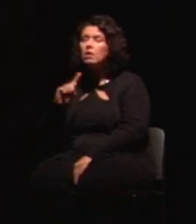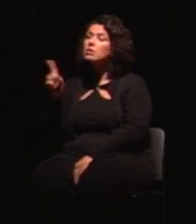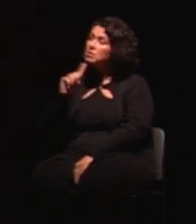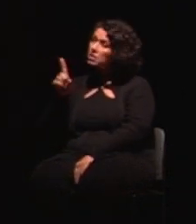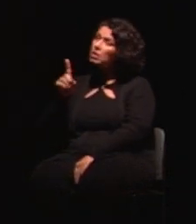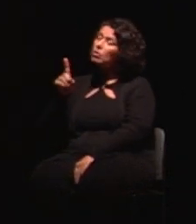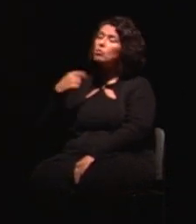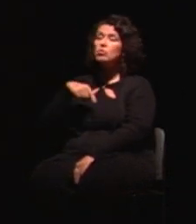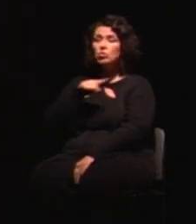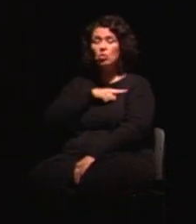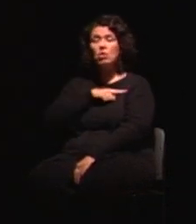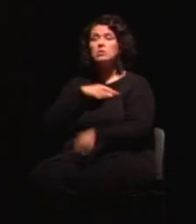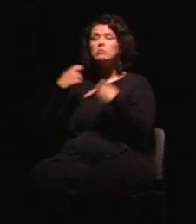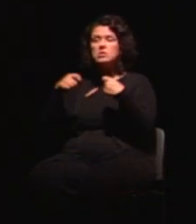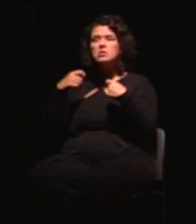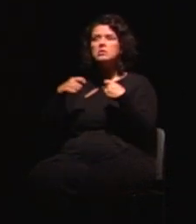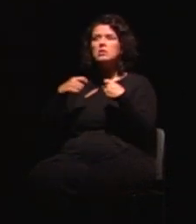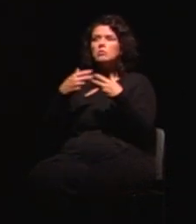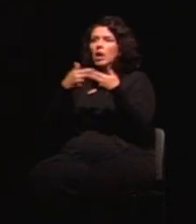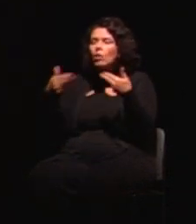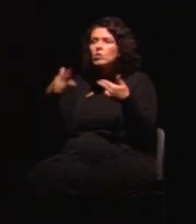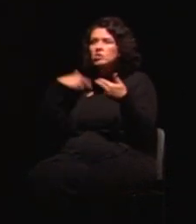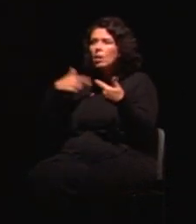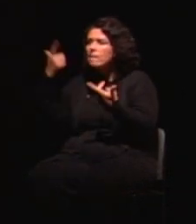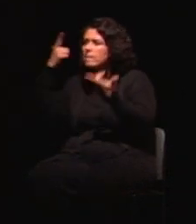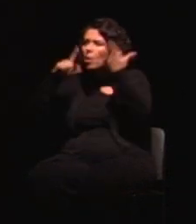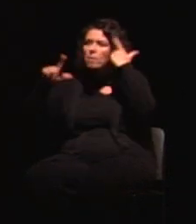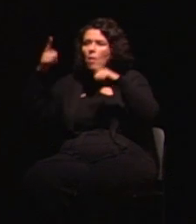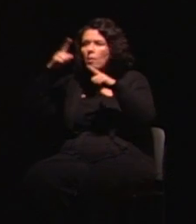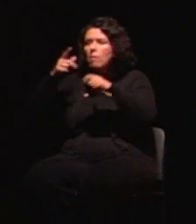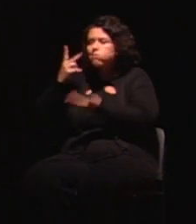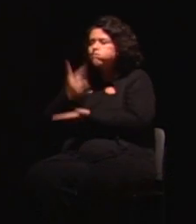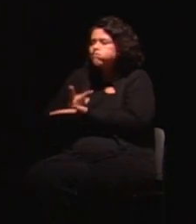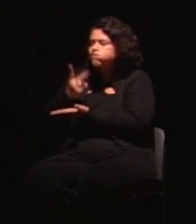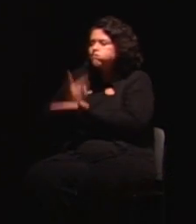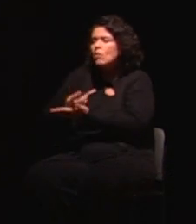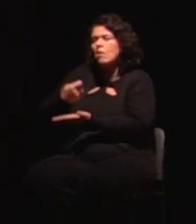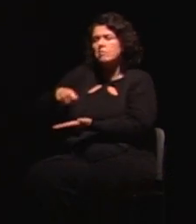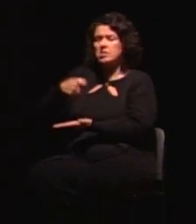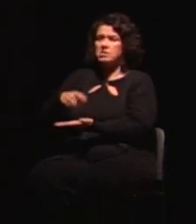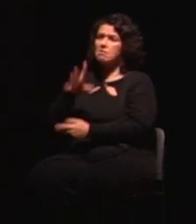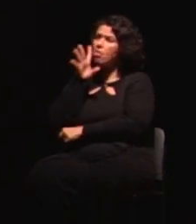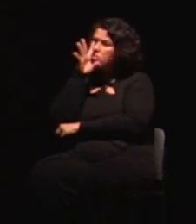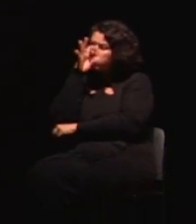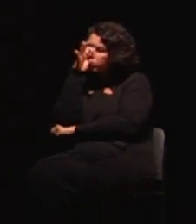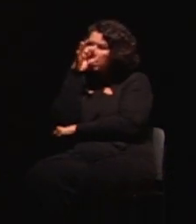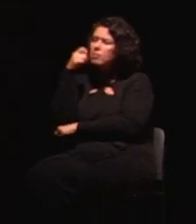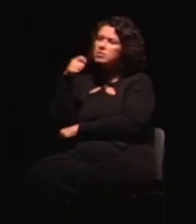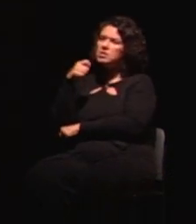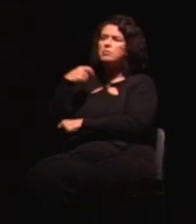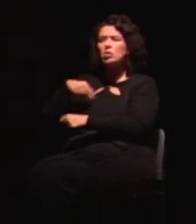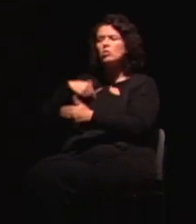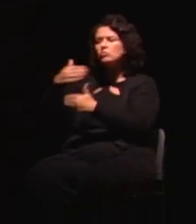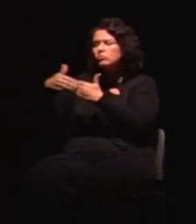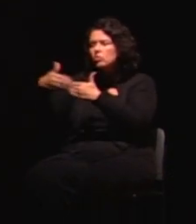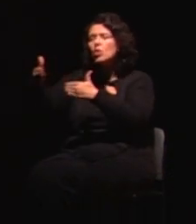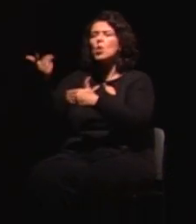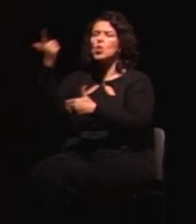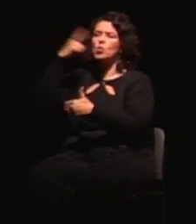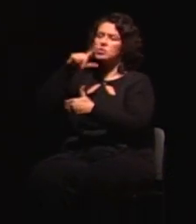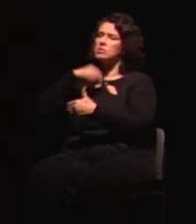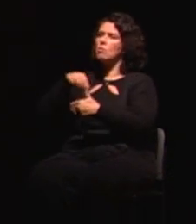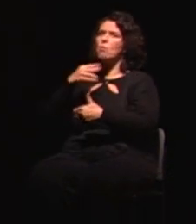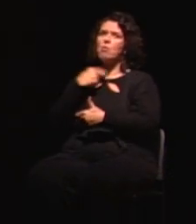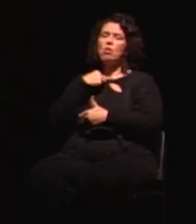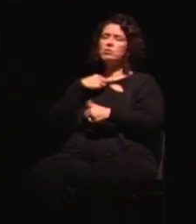não perder essas coisas conseguidas. Essas coisas conseguidas são para a gente ir para frente, não para a gente